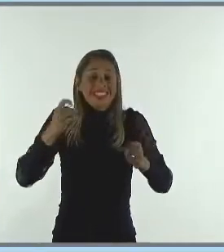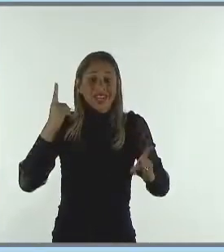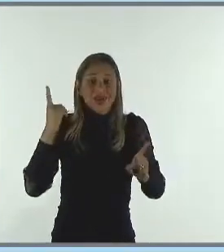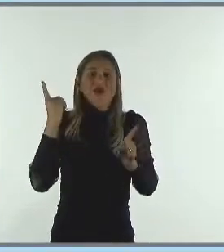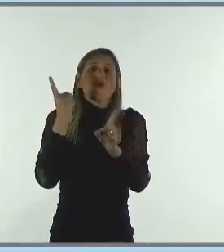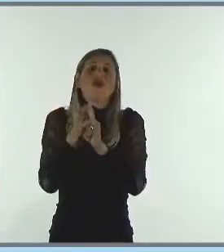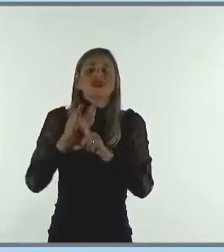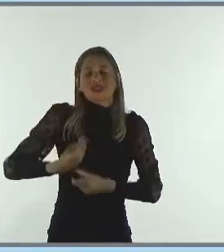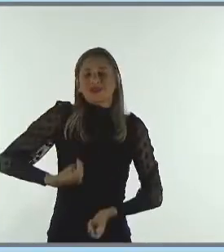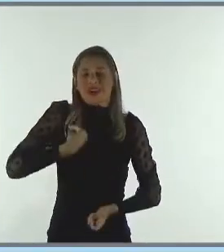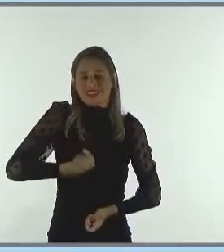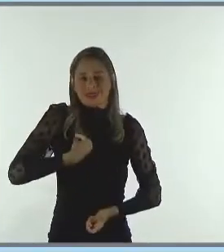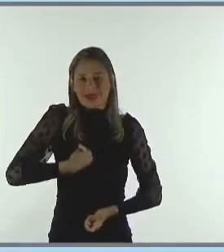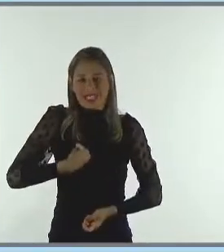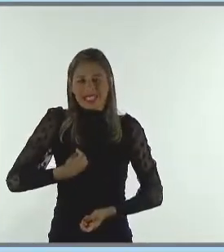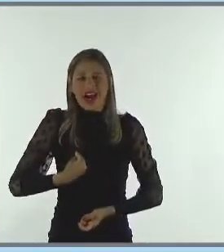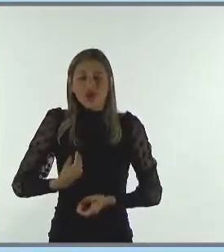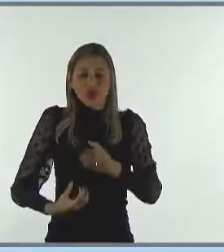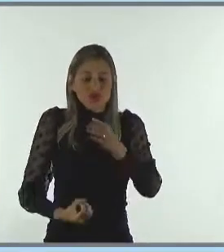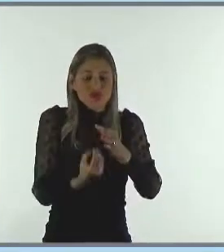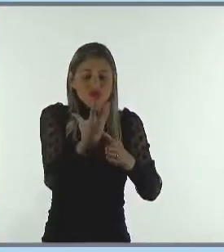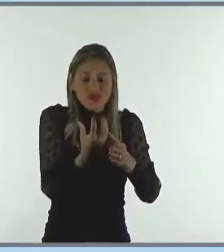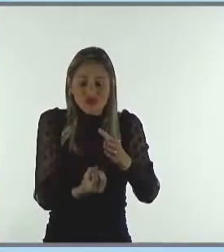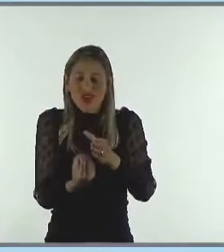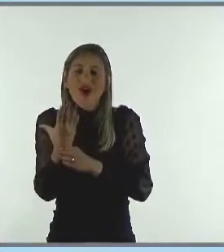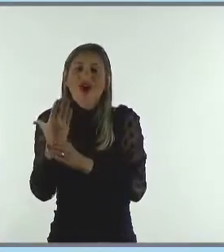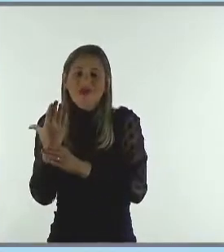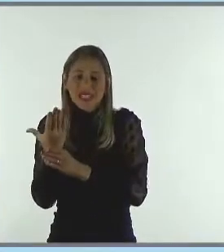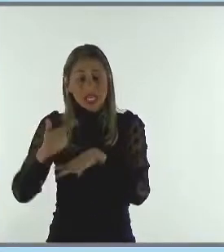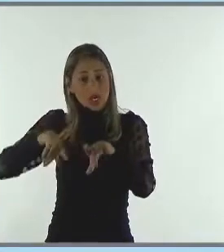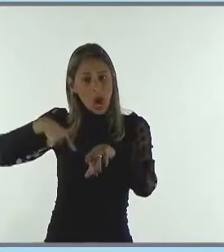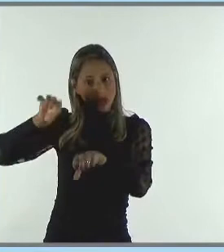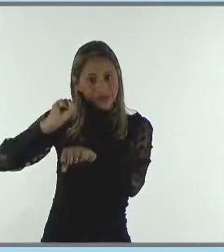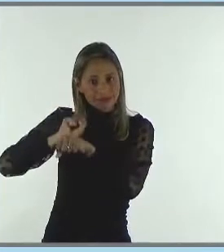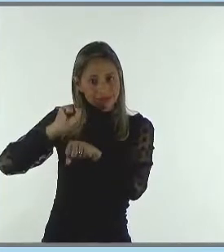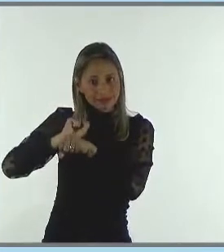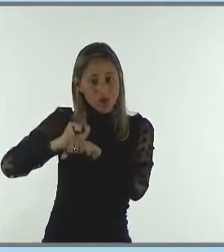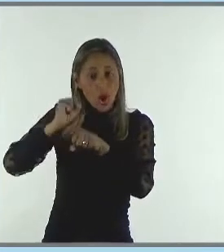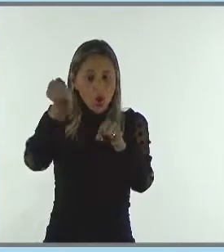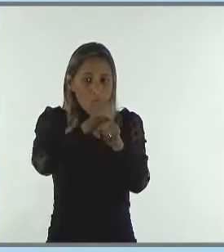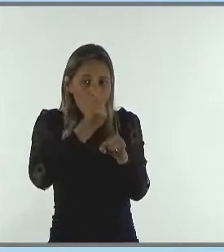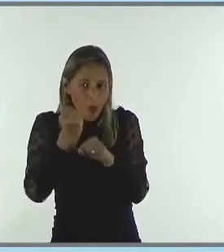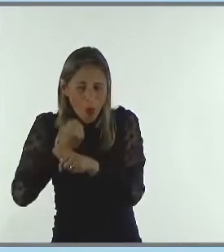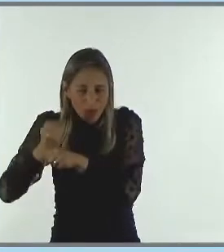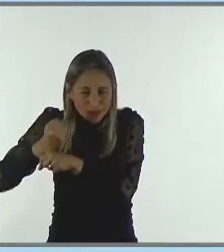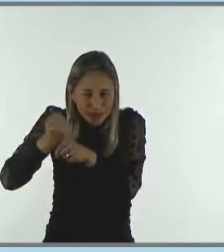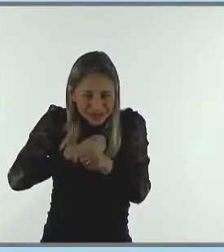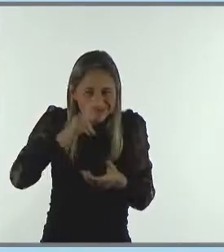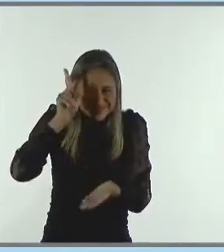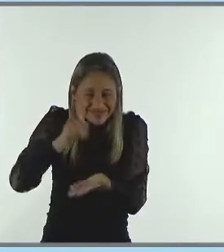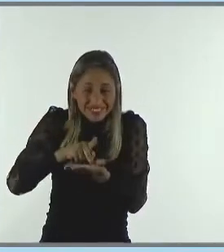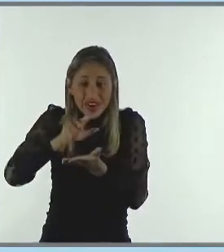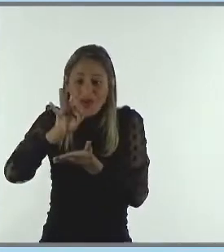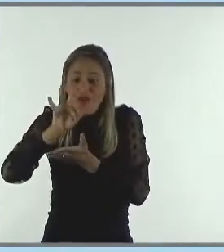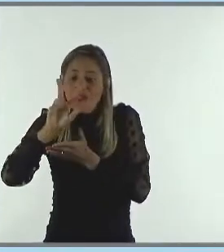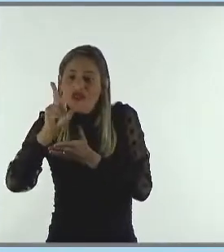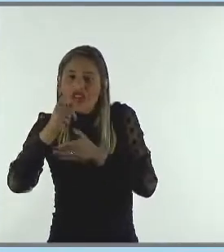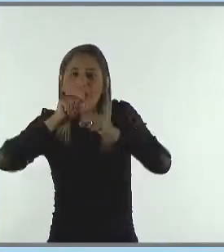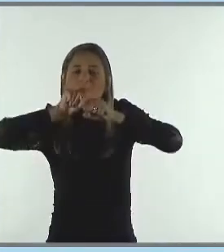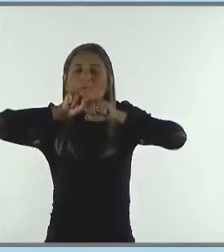de participação, de formação, e a gente espera ter construído aí um FLI